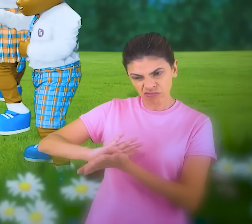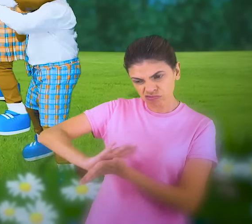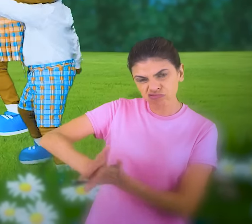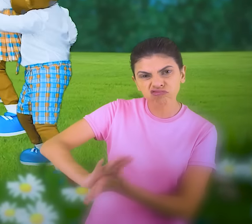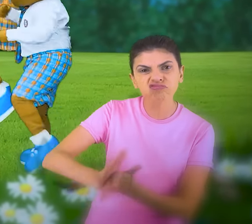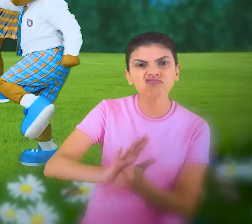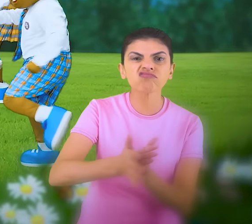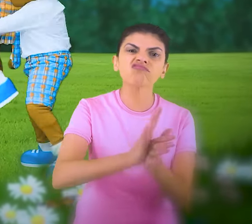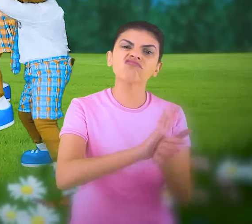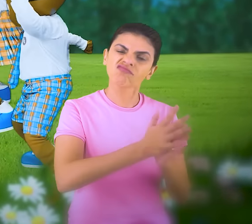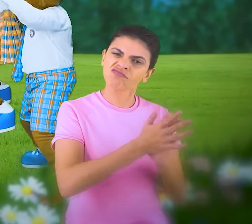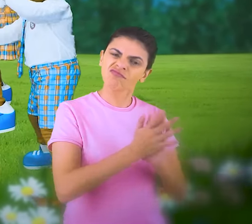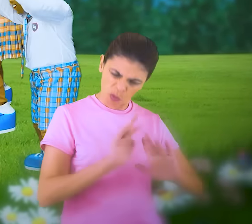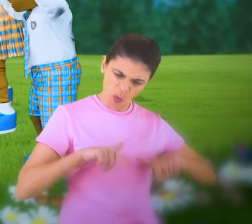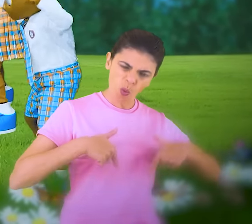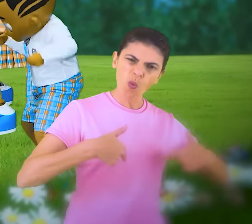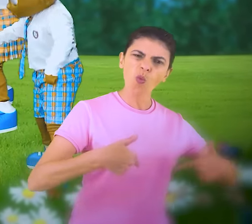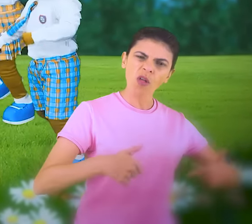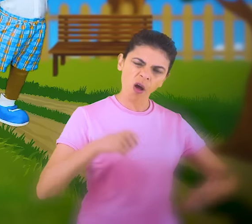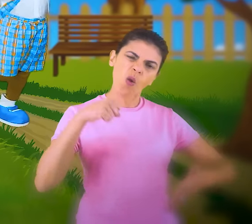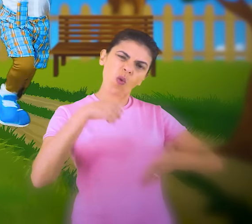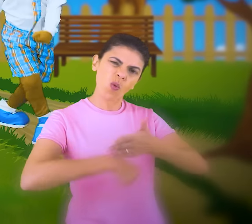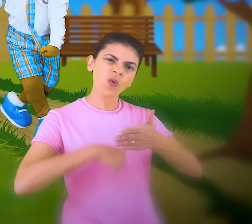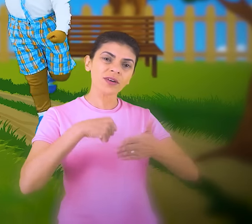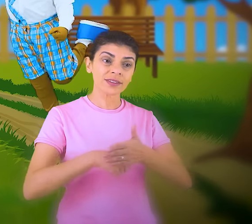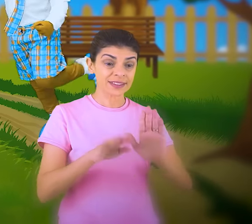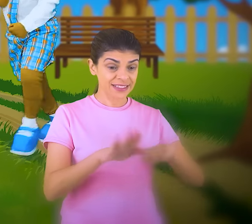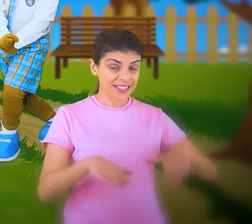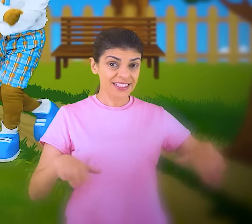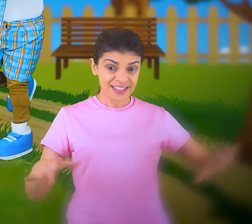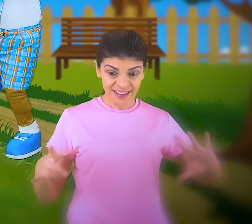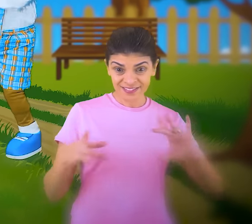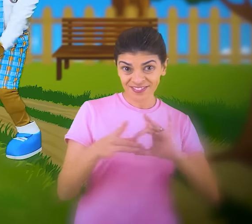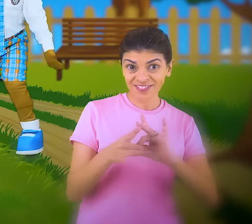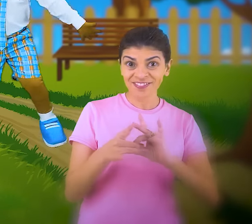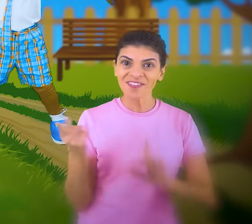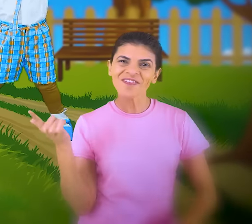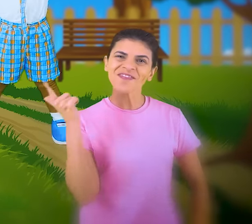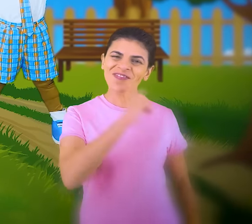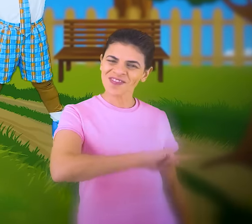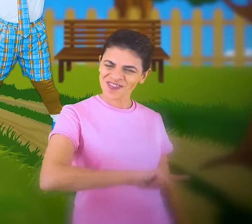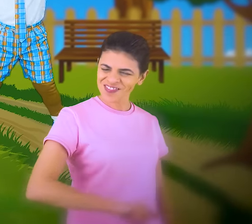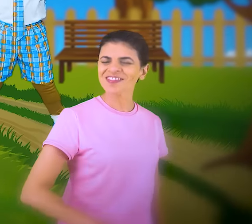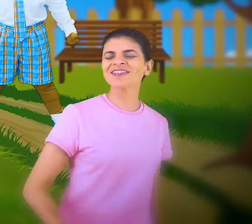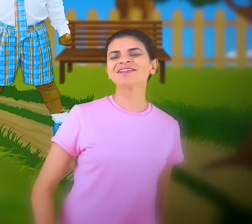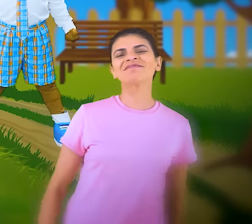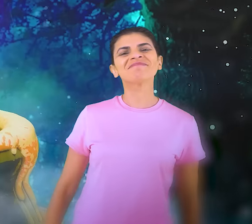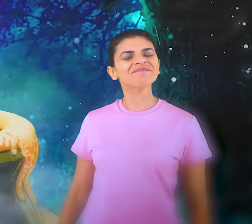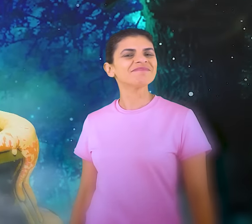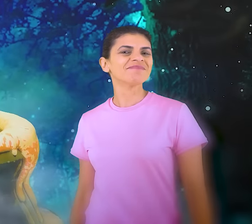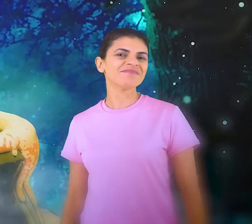Nós vamos lutar, nós vamos vencer. O Dia das Crianças vai acontecer.